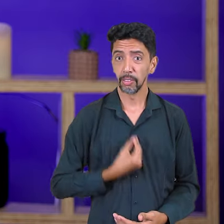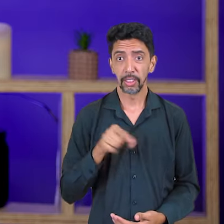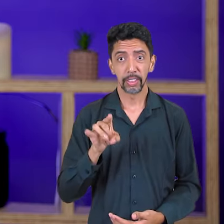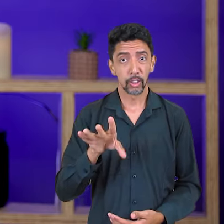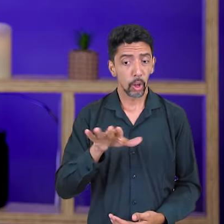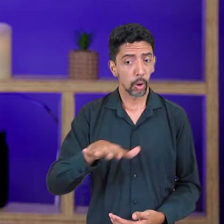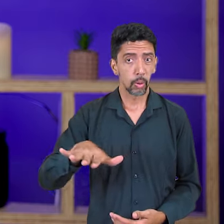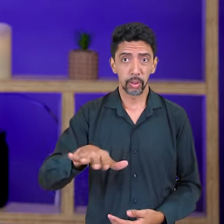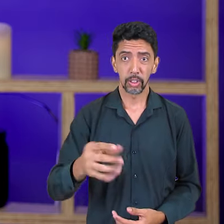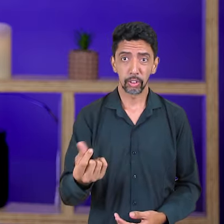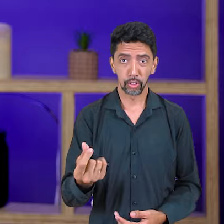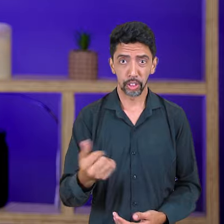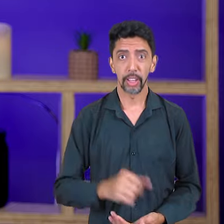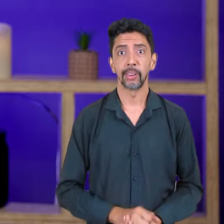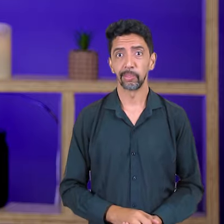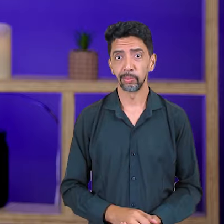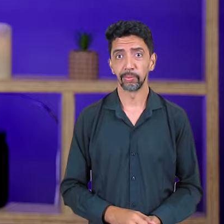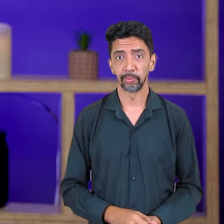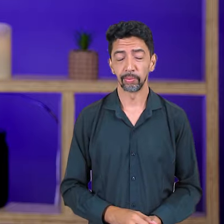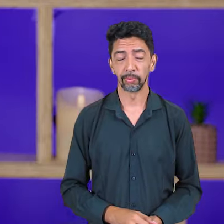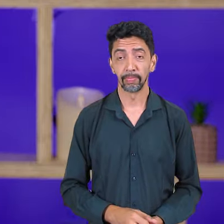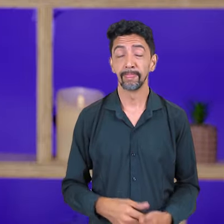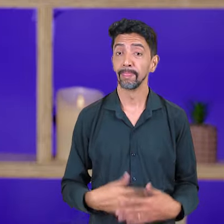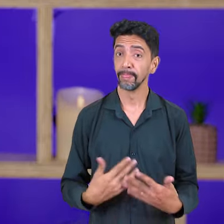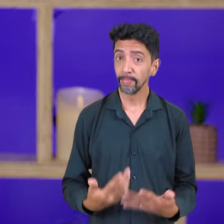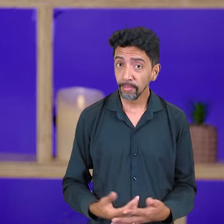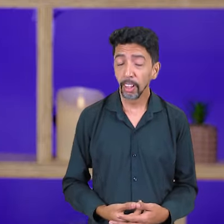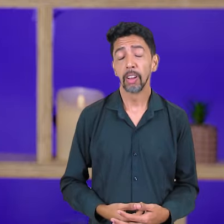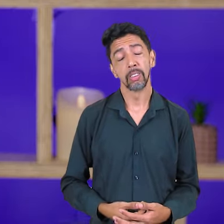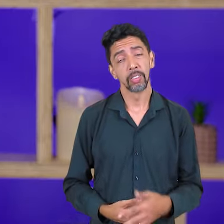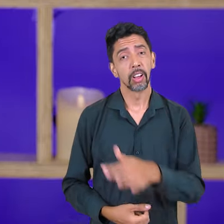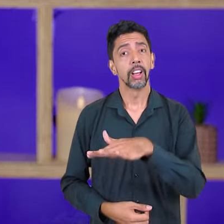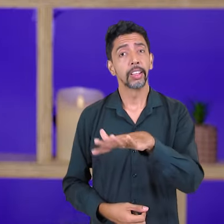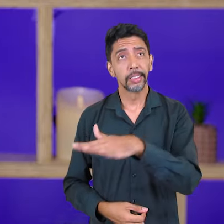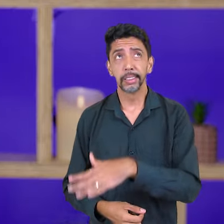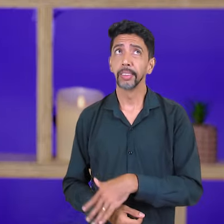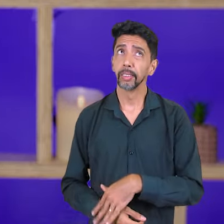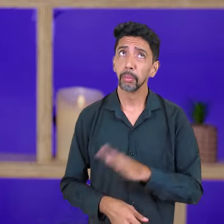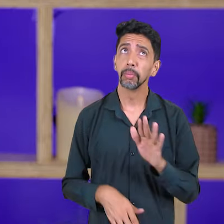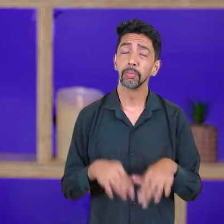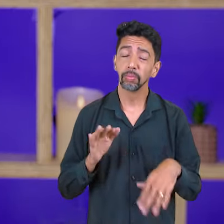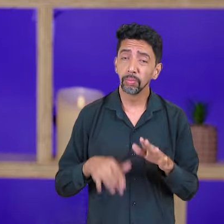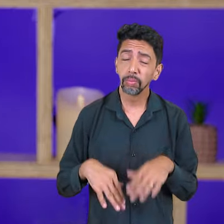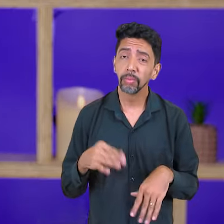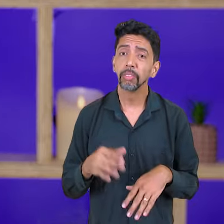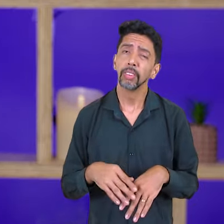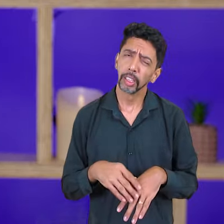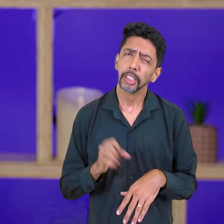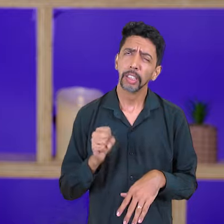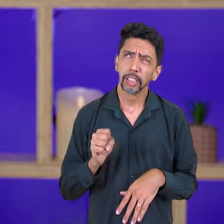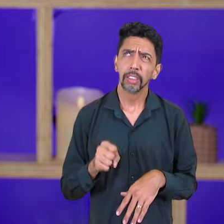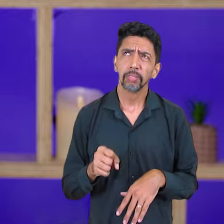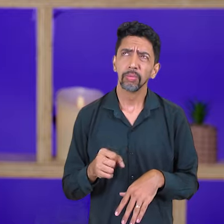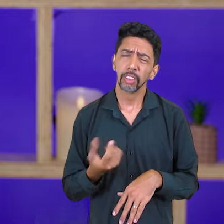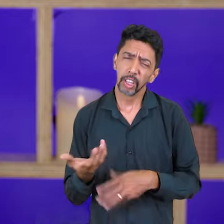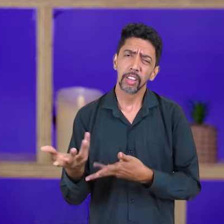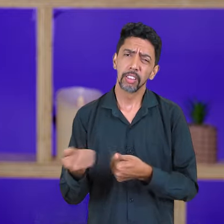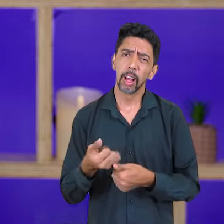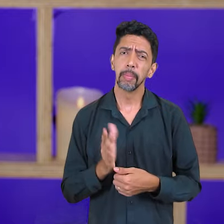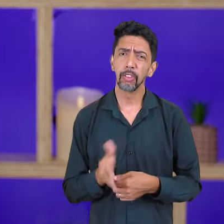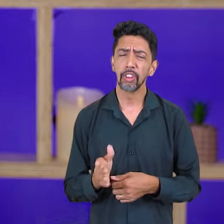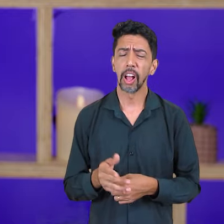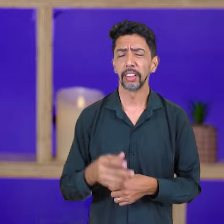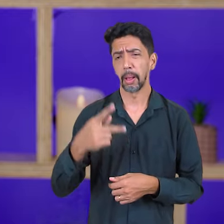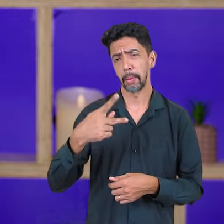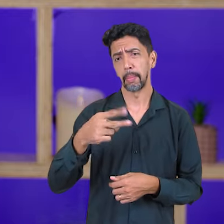aqui é que essas pessoas provavelmente Estão sim recebendo dessas previdências seja pública Seja lá